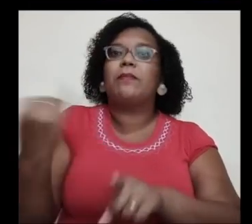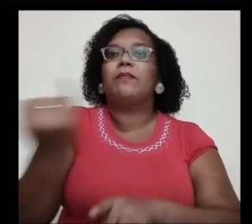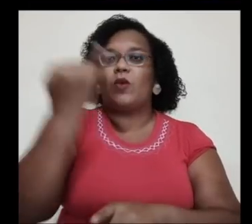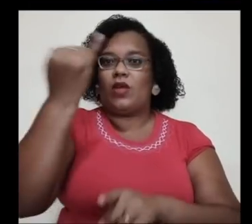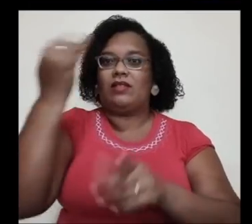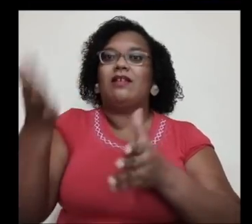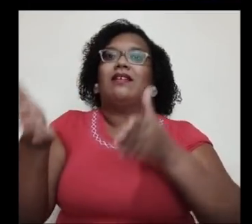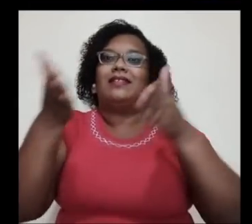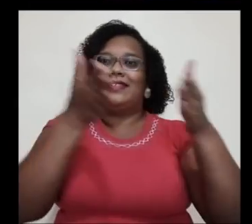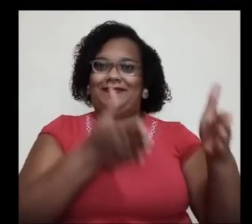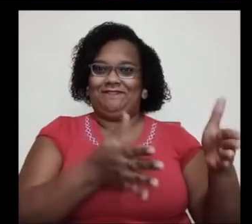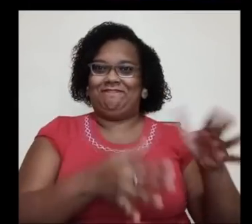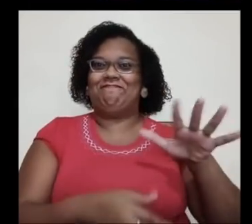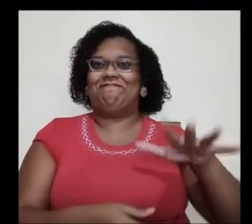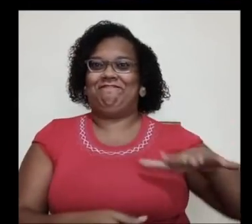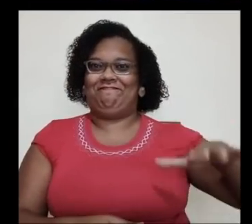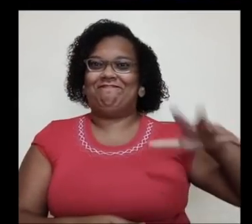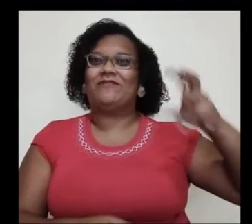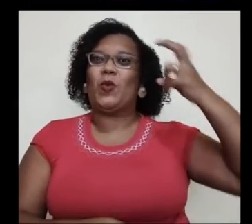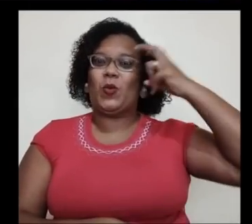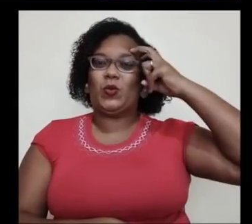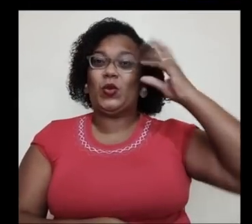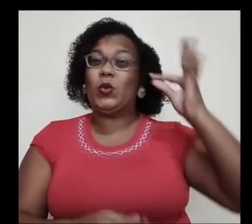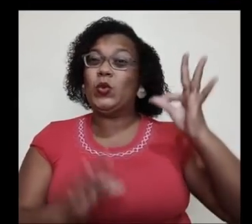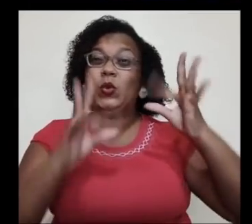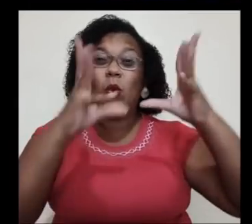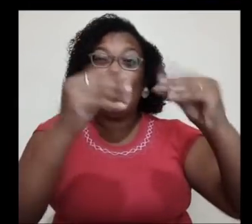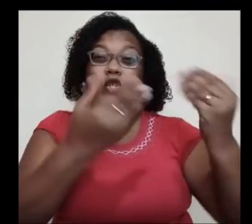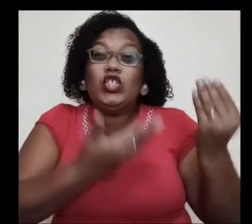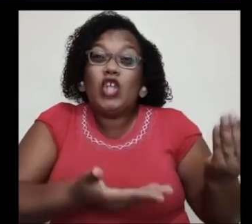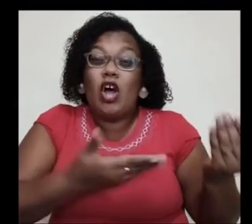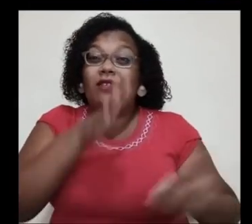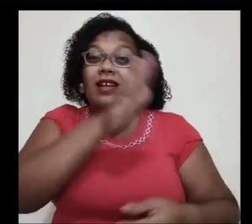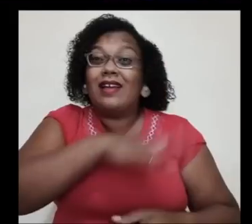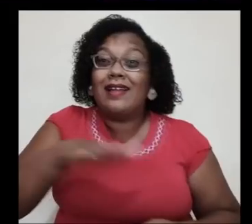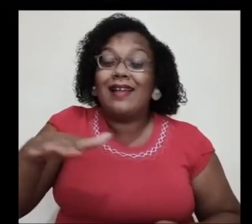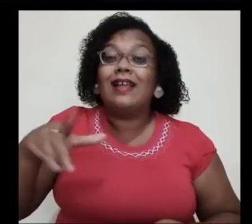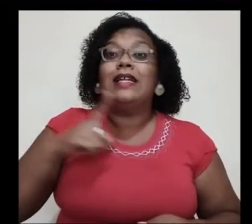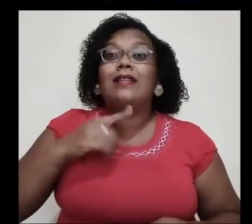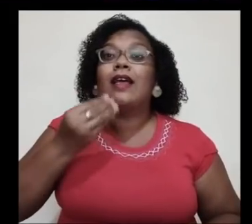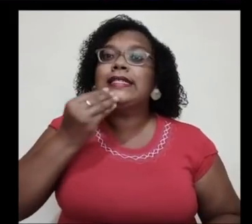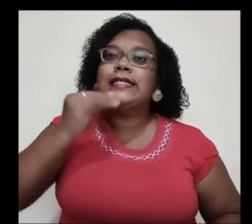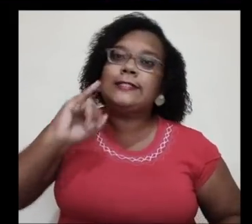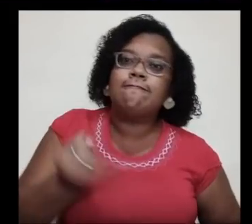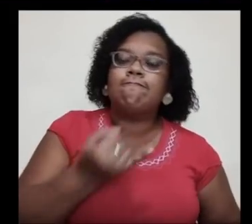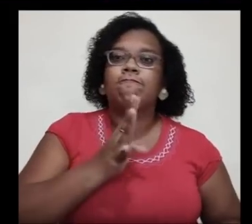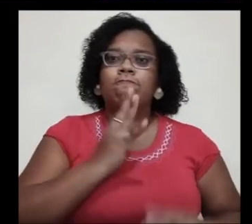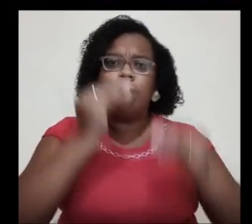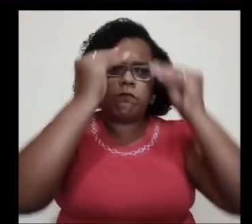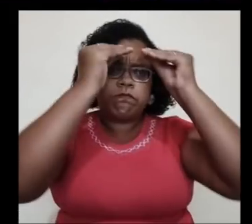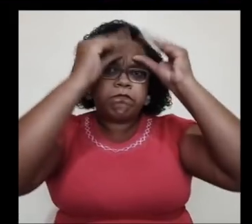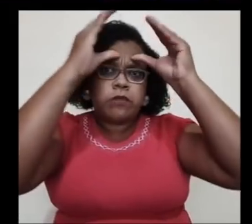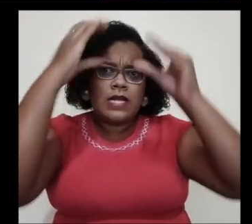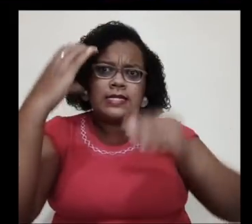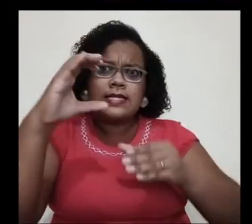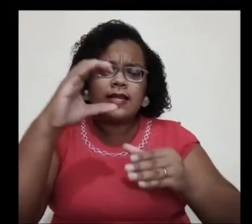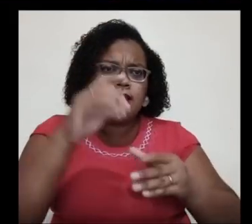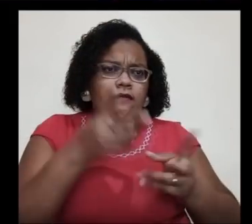ter conhecimentos científicos básicos, de entender como a ciência funciona. Isso é um elemento essencial para a cidadania no mundo de